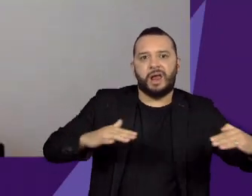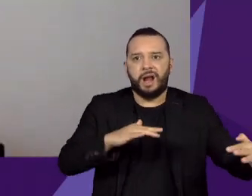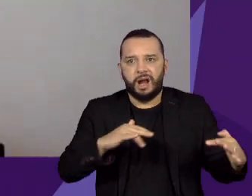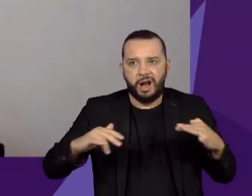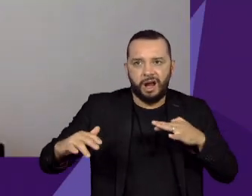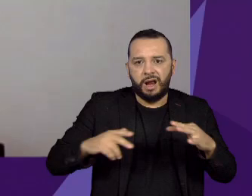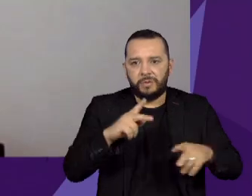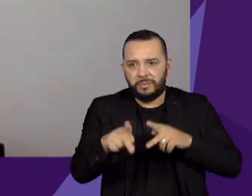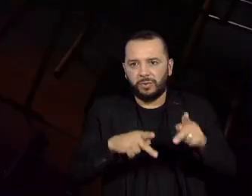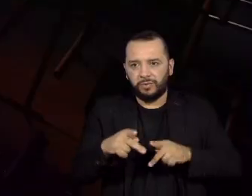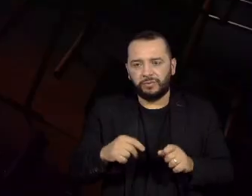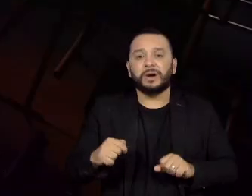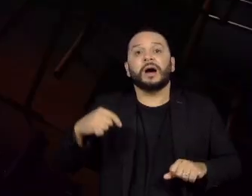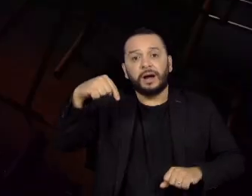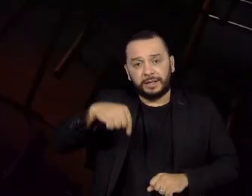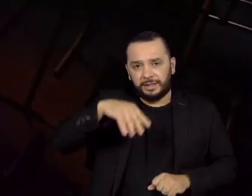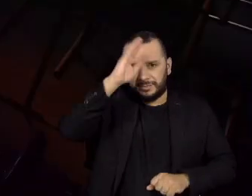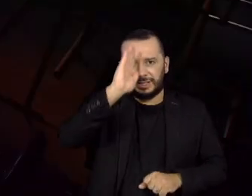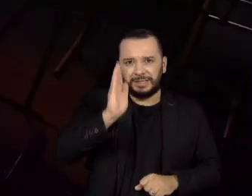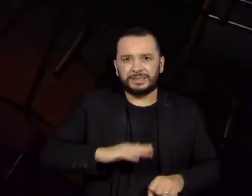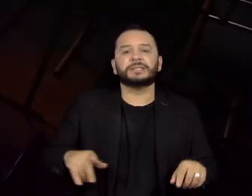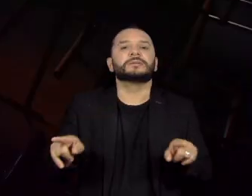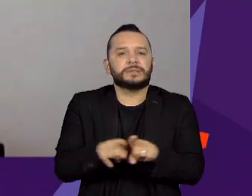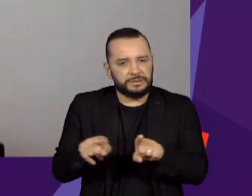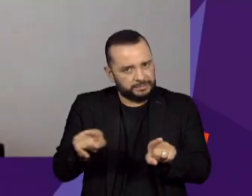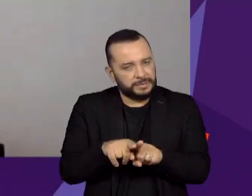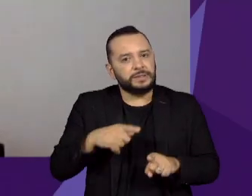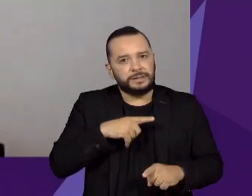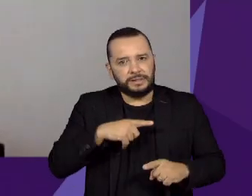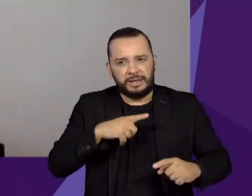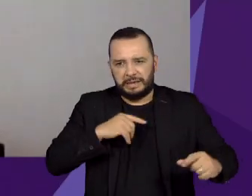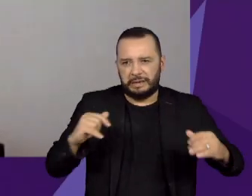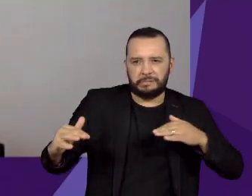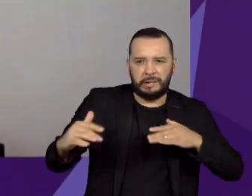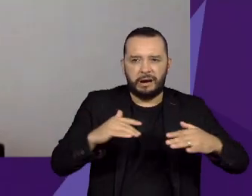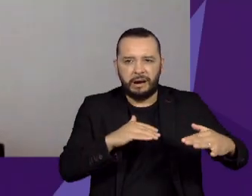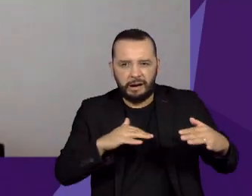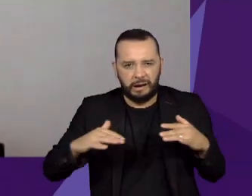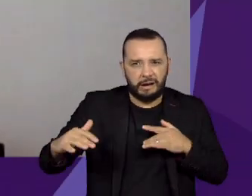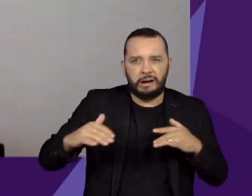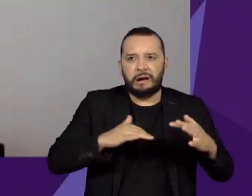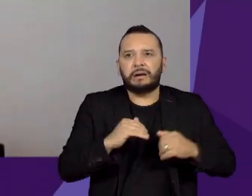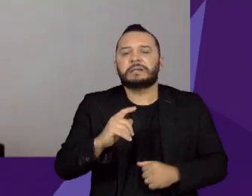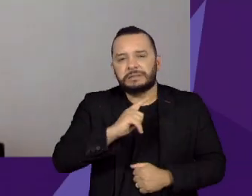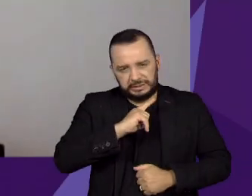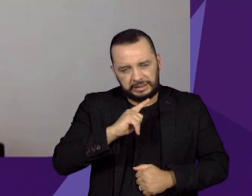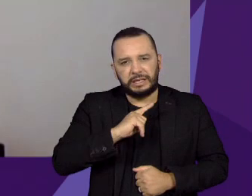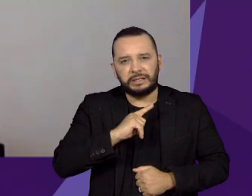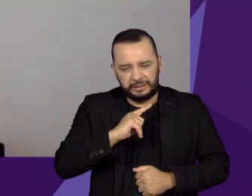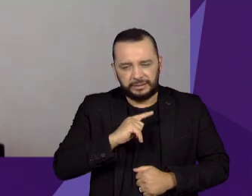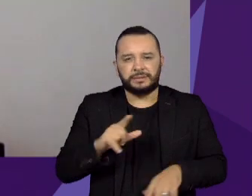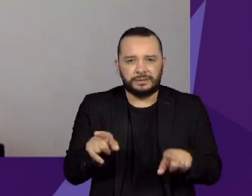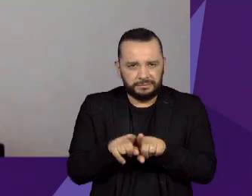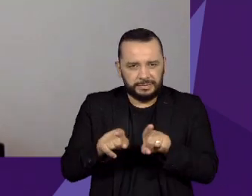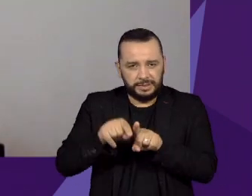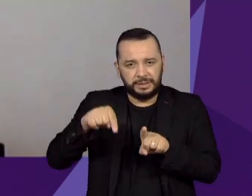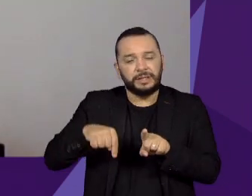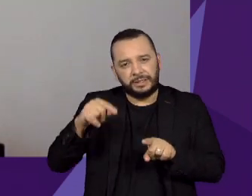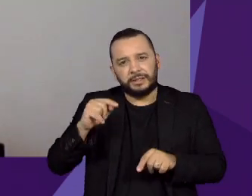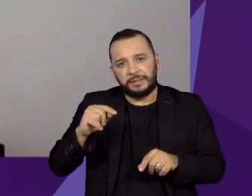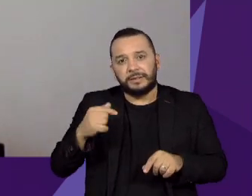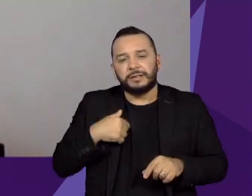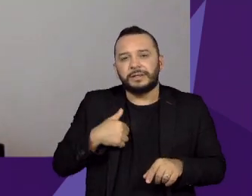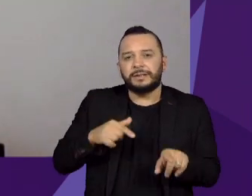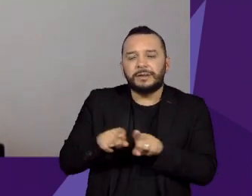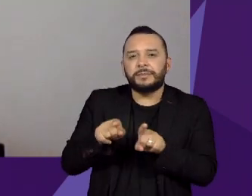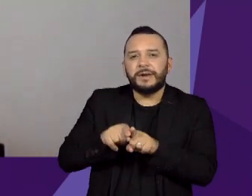uma polarização, ameaça sistemática à lisura do pleito, colocando em xeque o resultado.